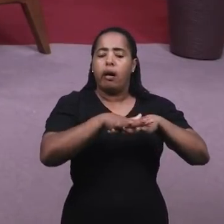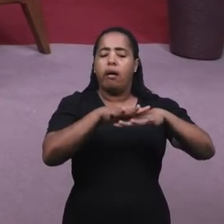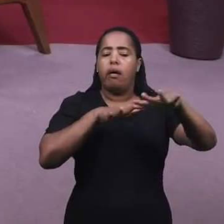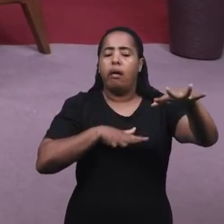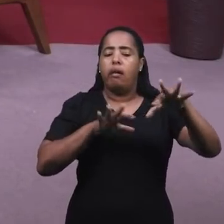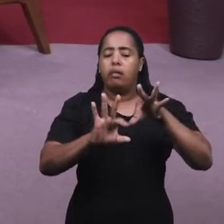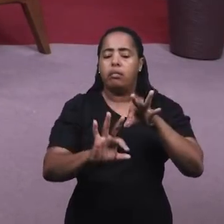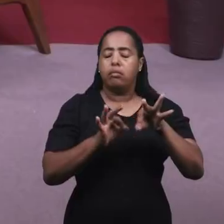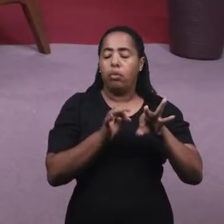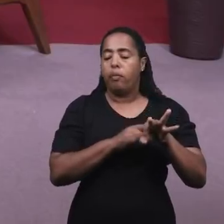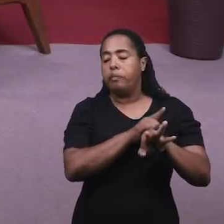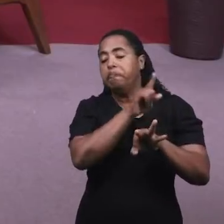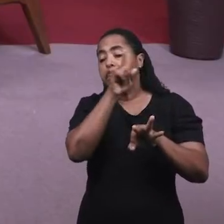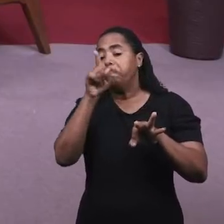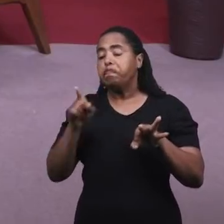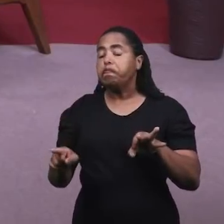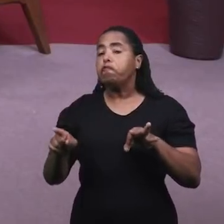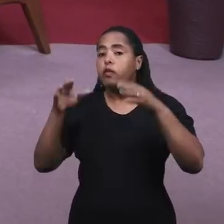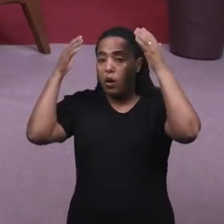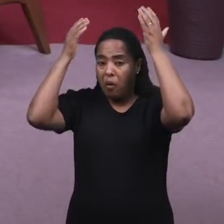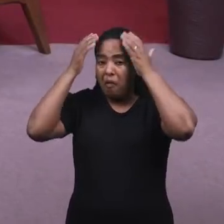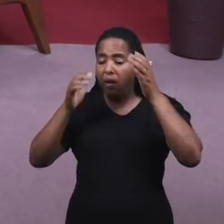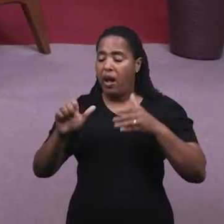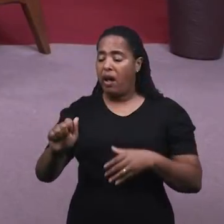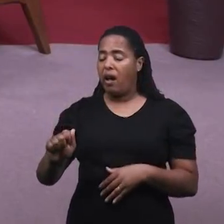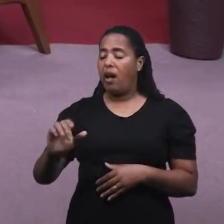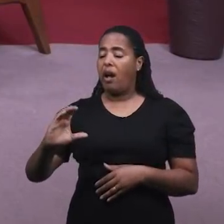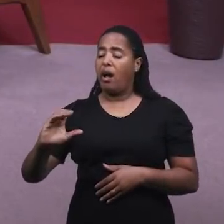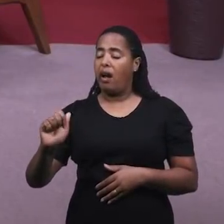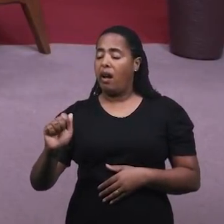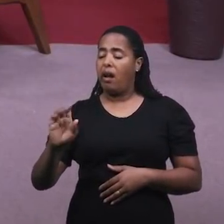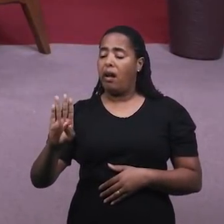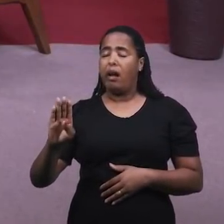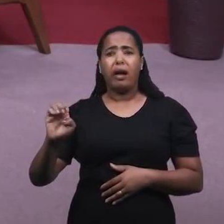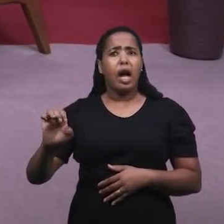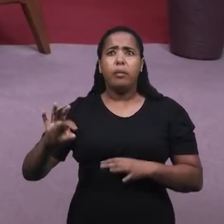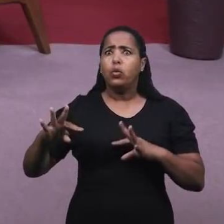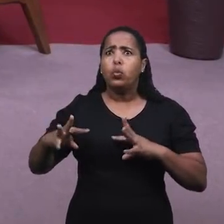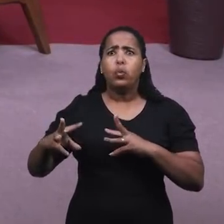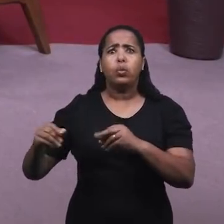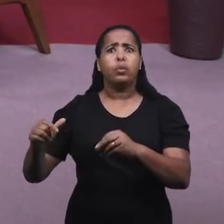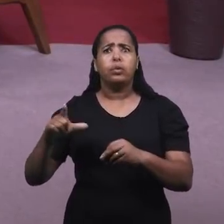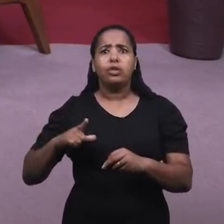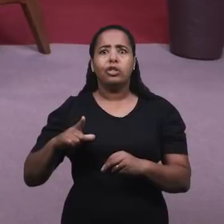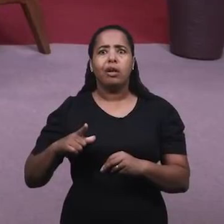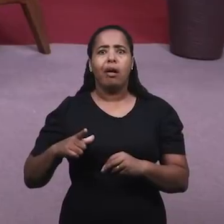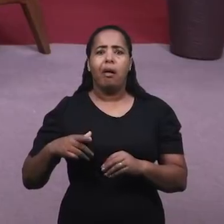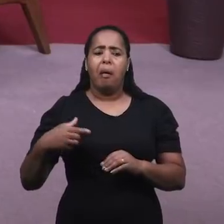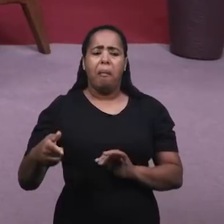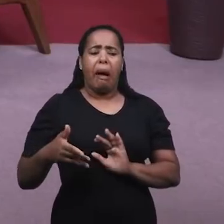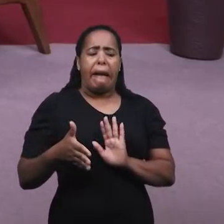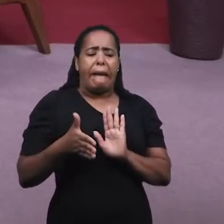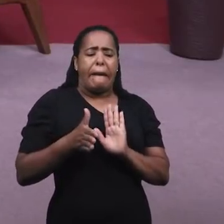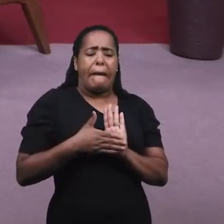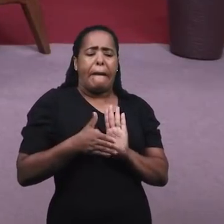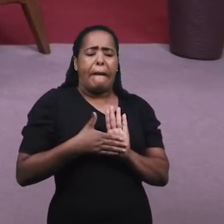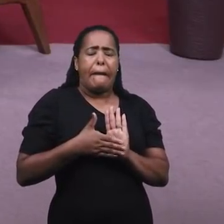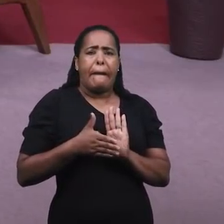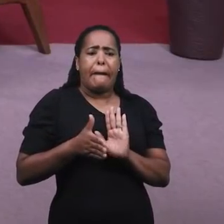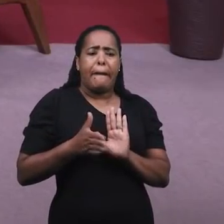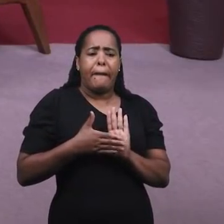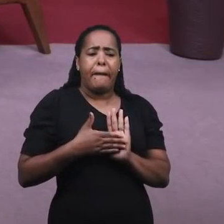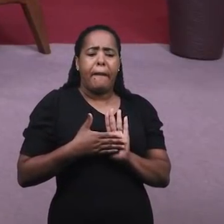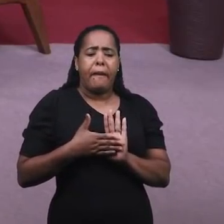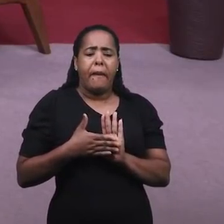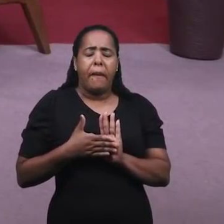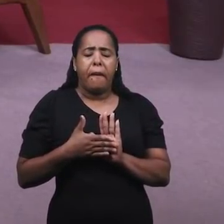tinha tudo. Mas começou a fazer várias propostas querendo adquirir a vinha Ele de queria Nabote. de qualquer forma adquirir Tomar a vinha. herança dele, né? Se você